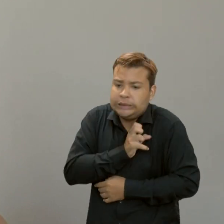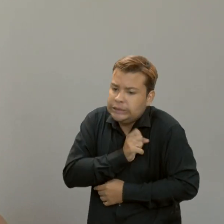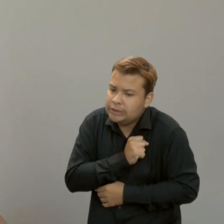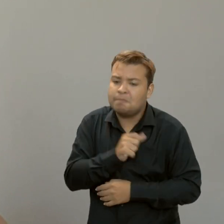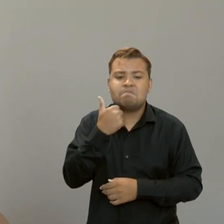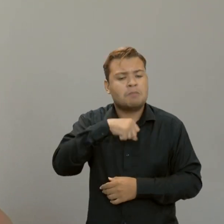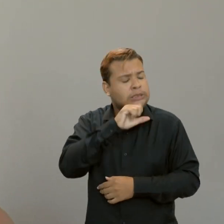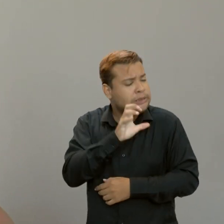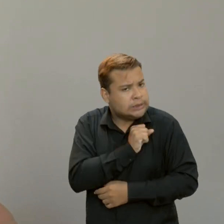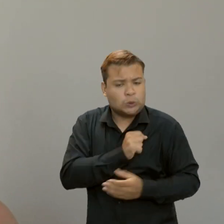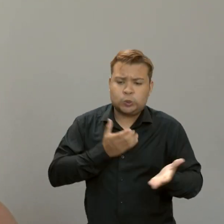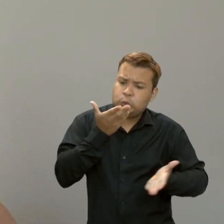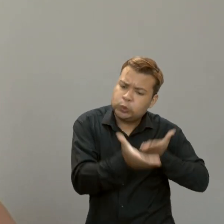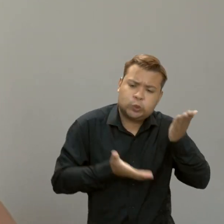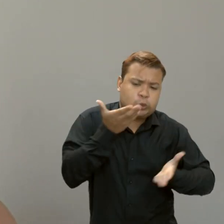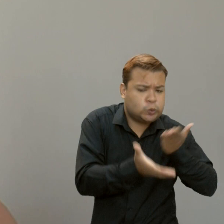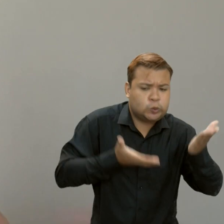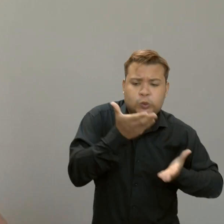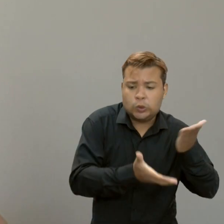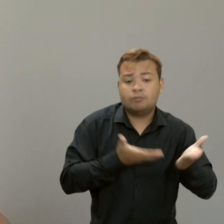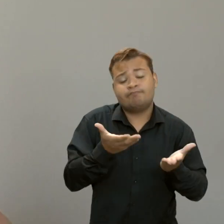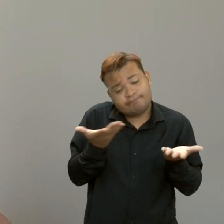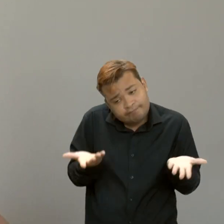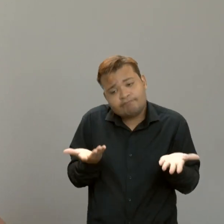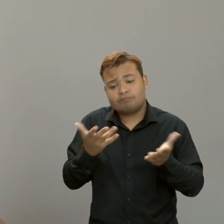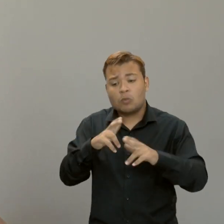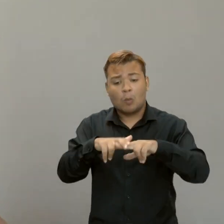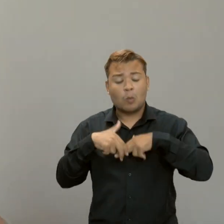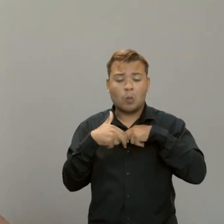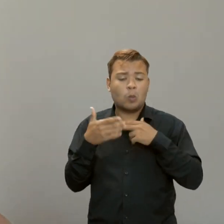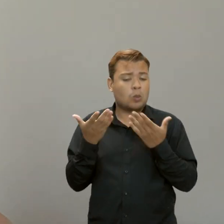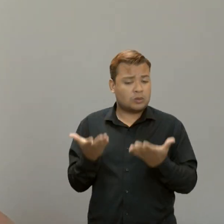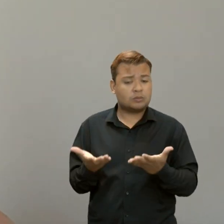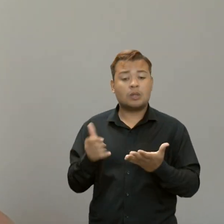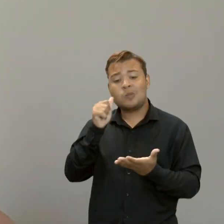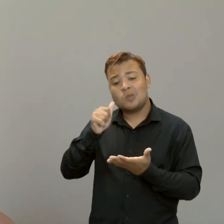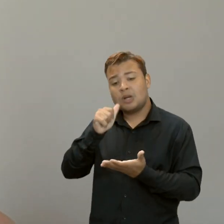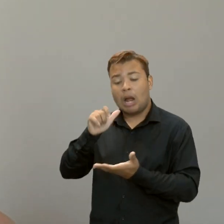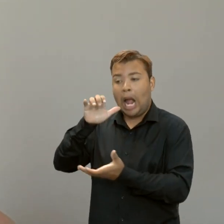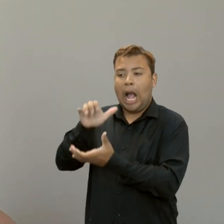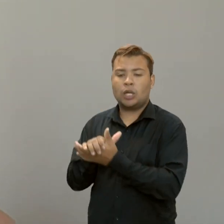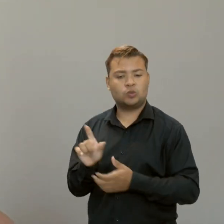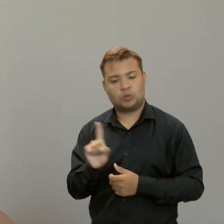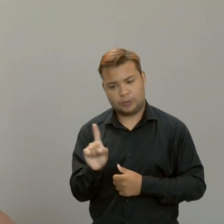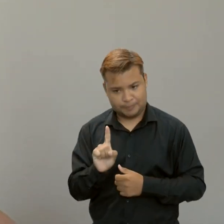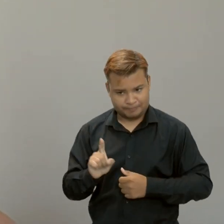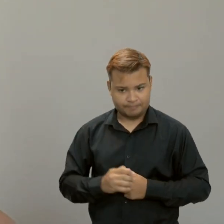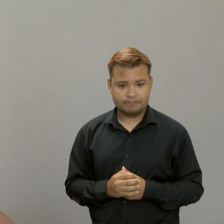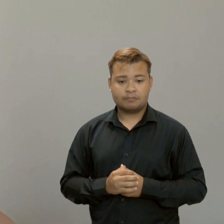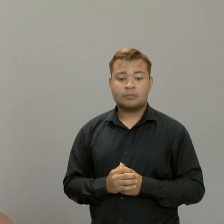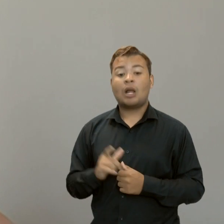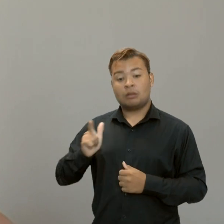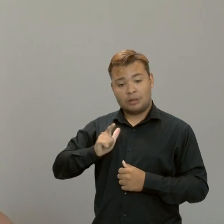que ela adorava, e com isso ela optou, né, de certa forma, a não se casar novamente. A sua